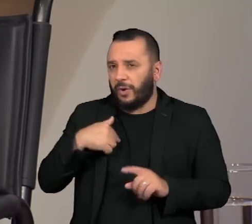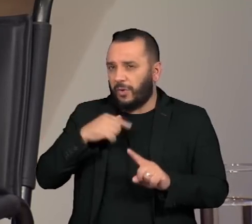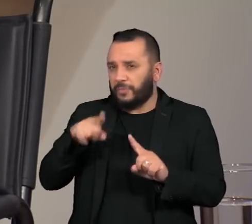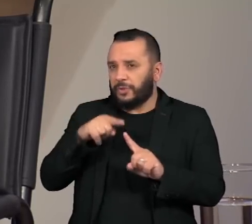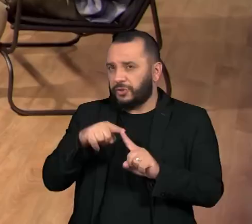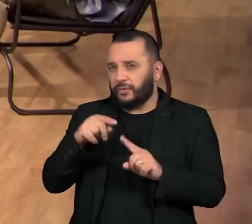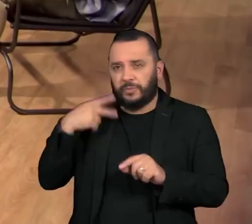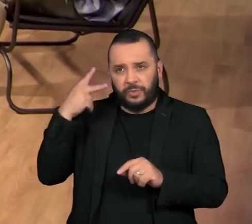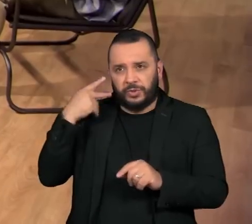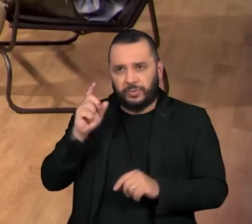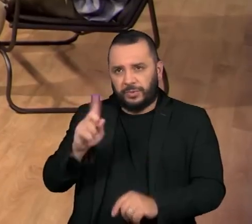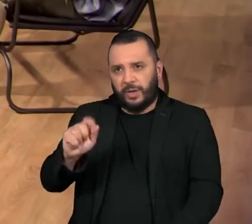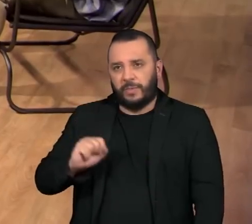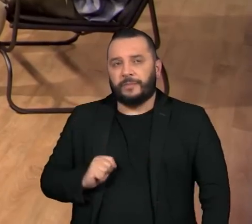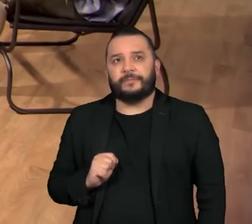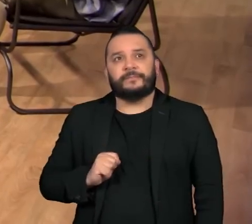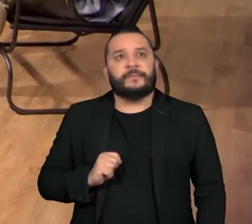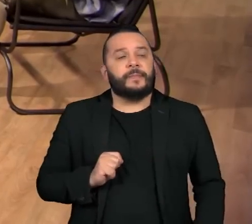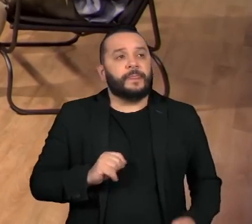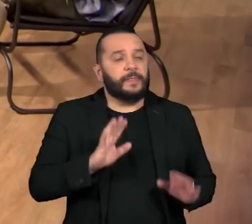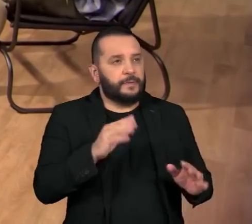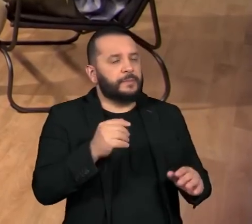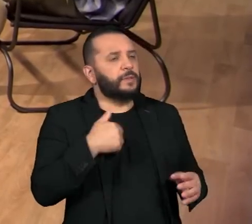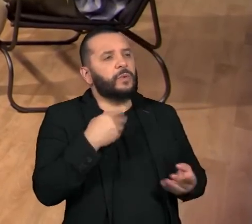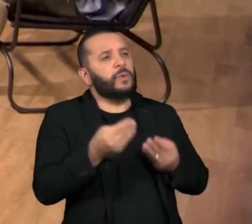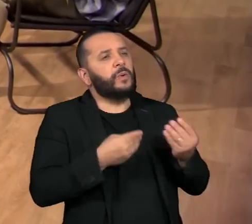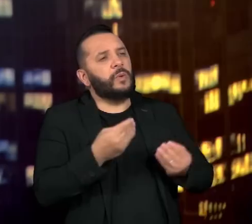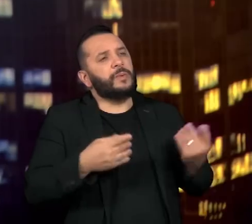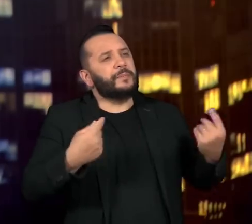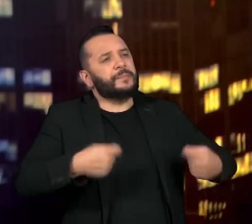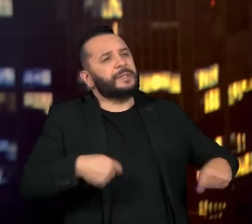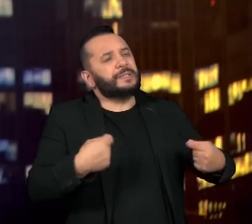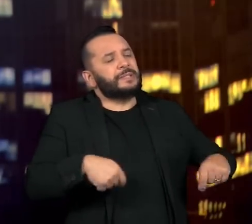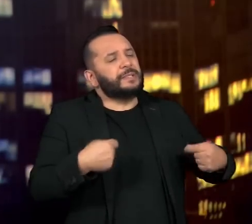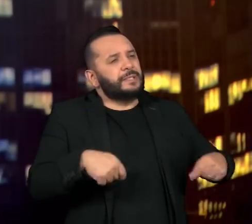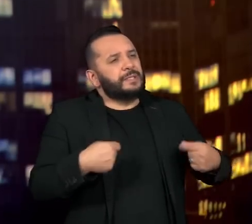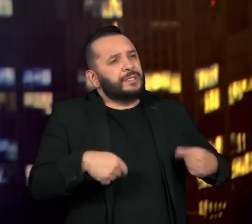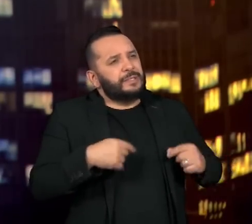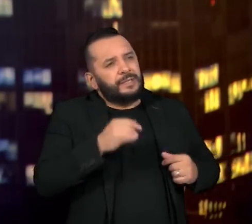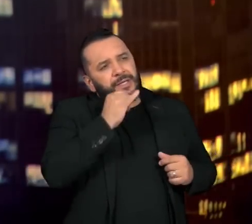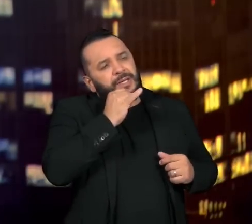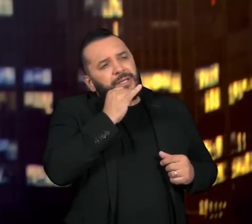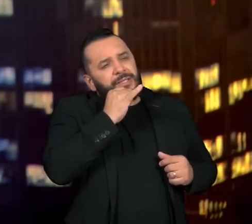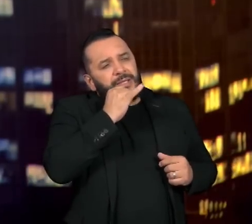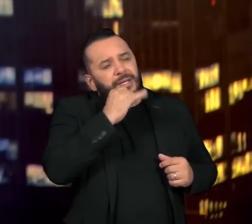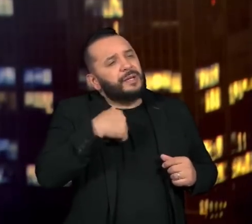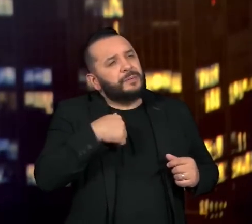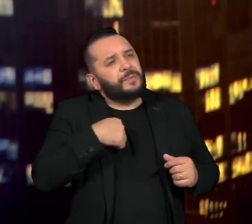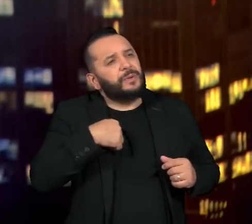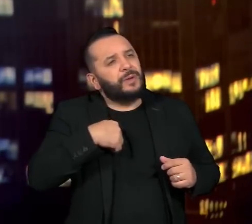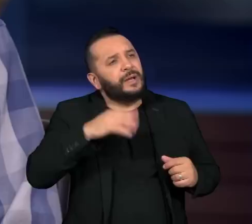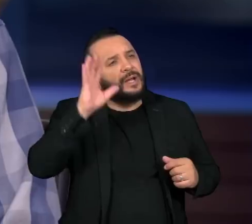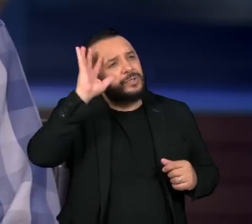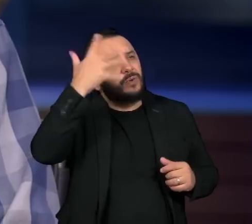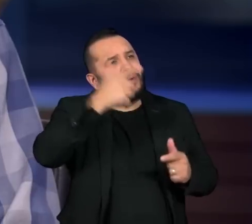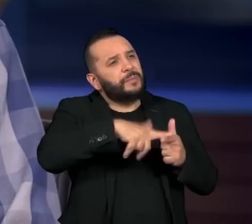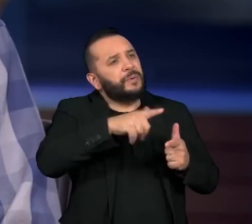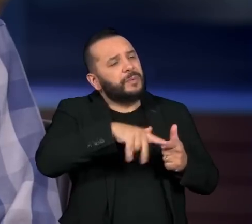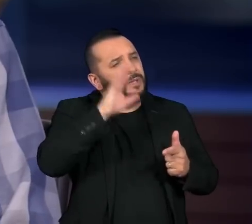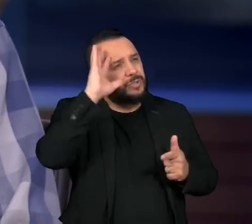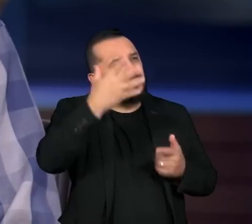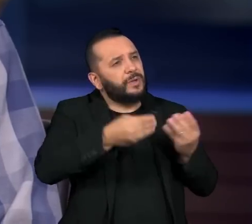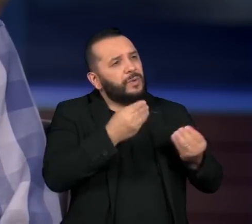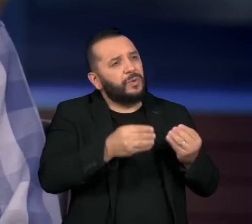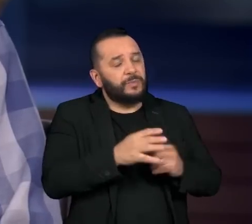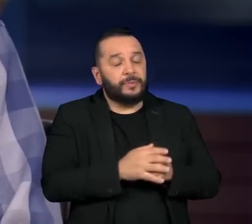objetivos políticos. Agora, não é bola de cristal, mas o que é preciso para que haja, pelo menos, assim, alguma luz, um fim à vista? Eu sou um